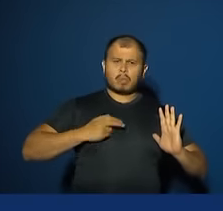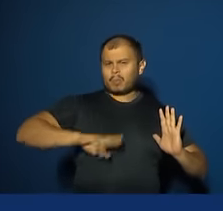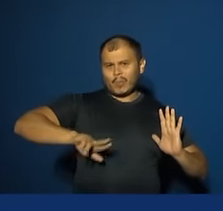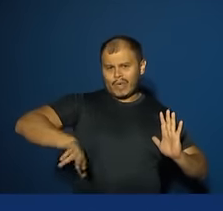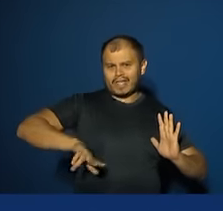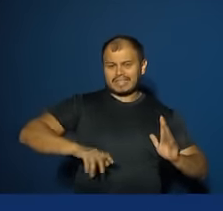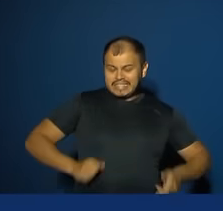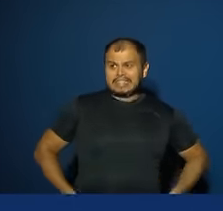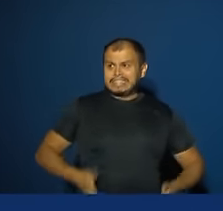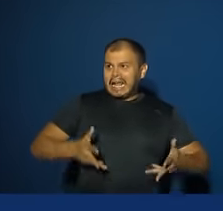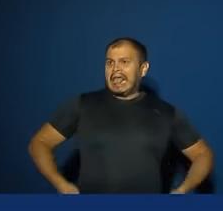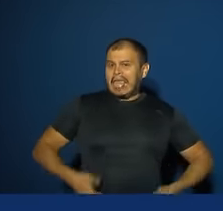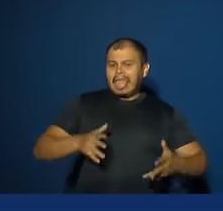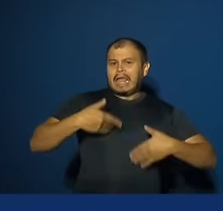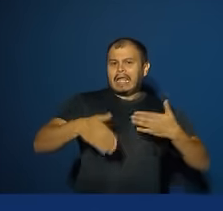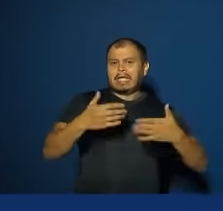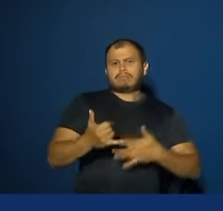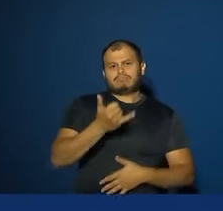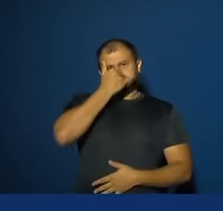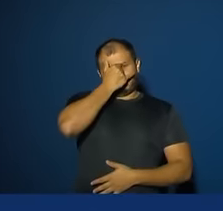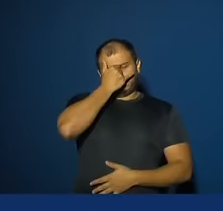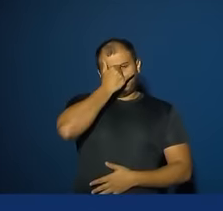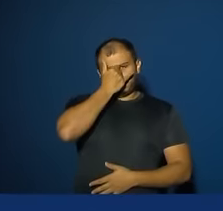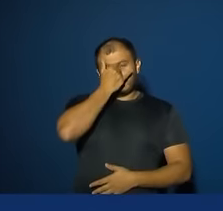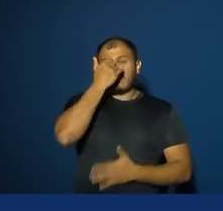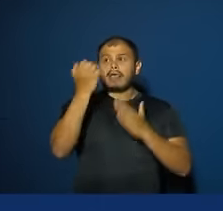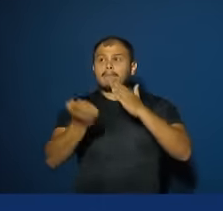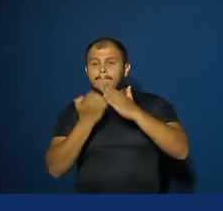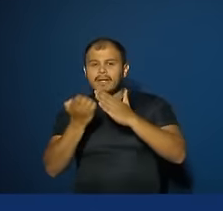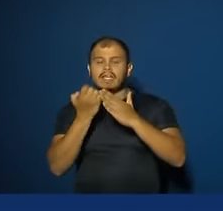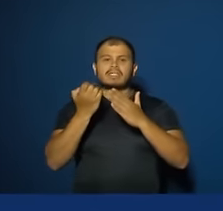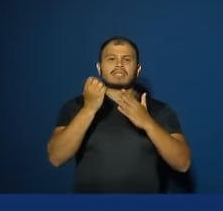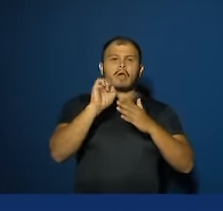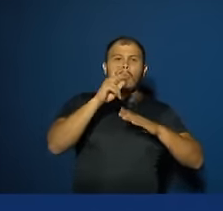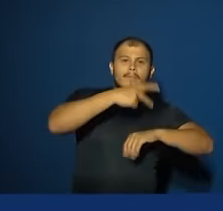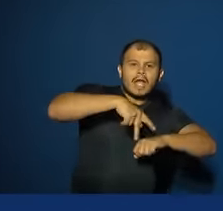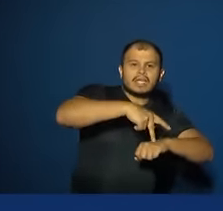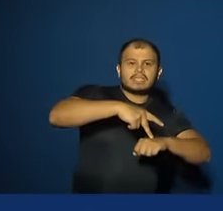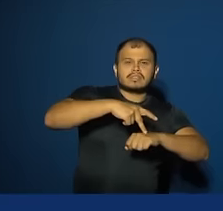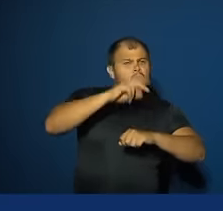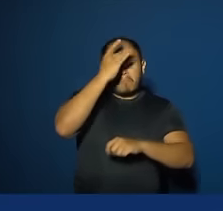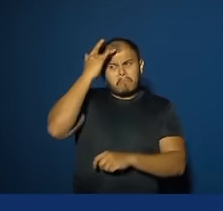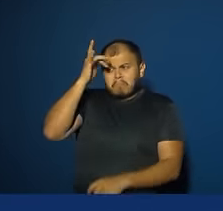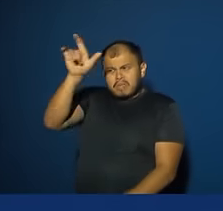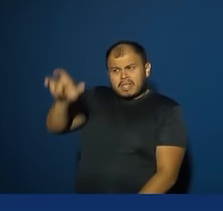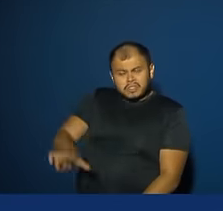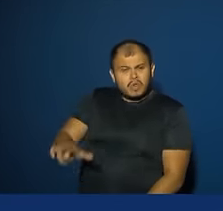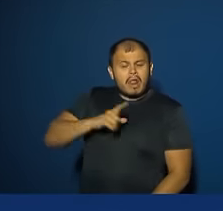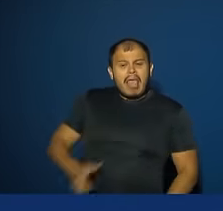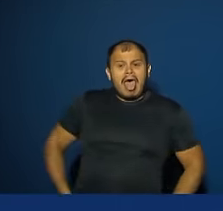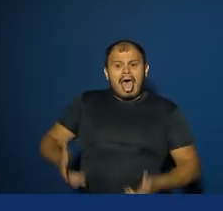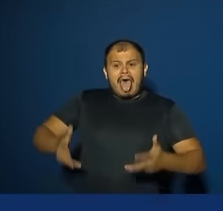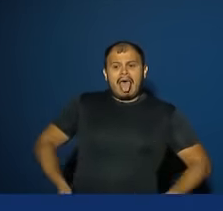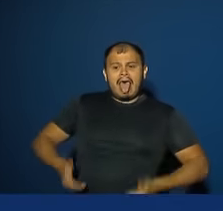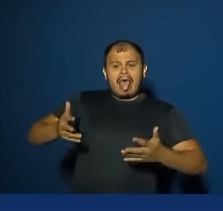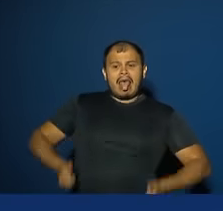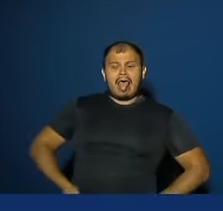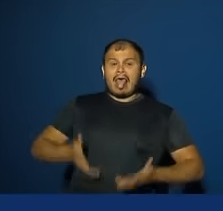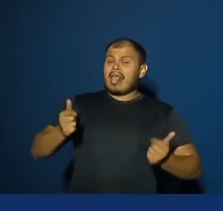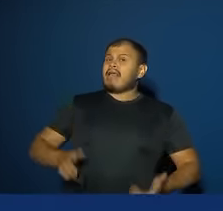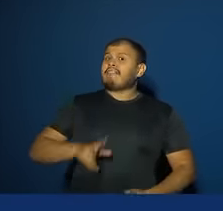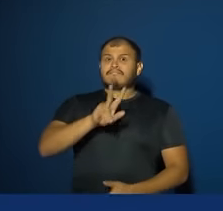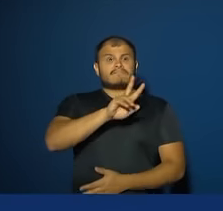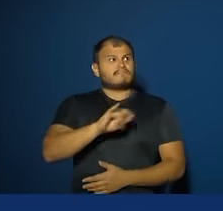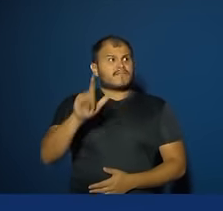morte né aquele país aquela empresa Ou aquele cidadão que gasta mais do que ele tem a capacidade eh